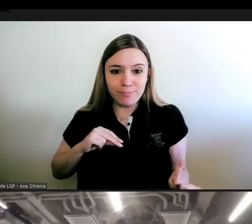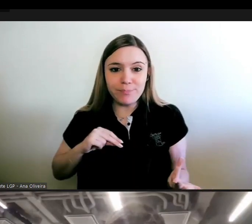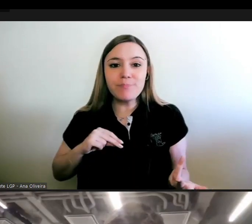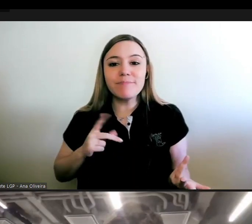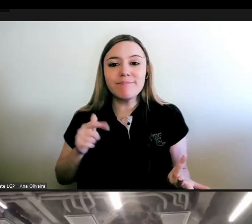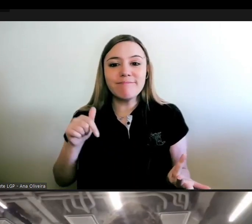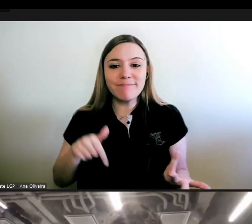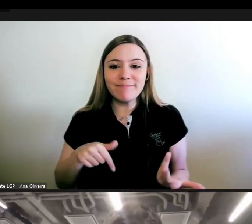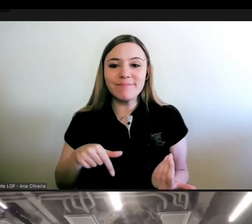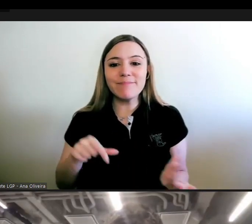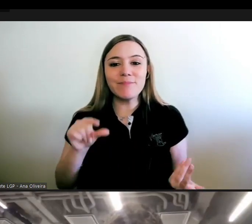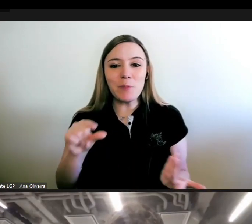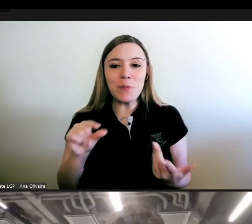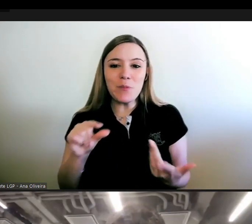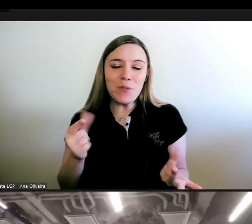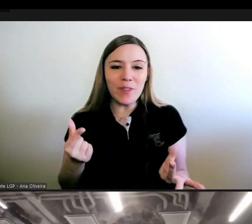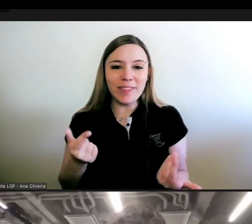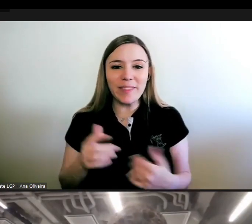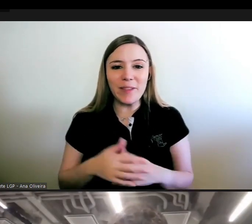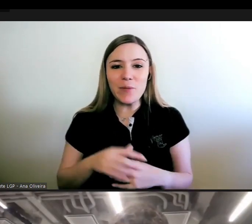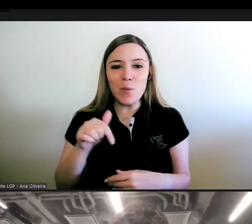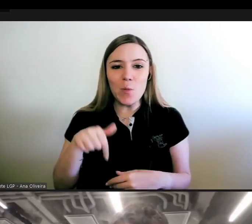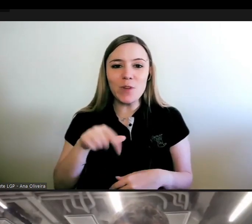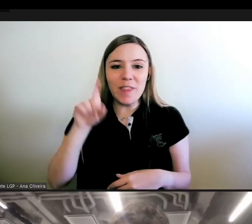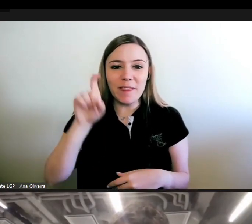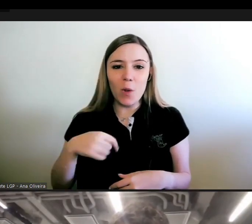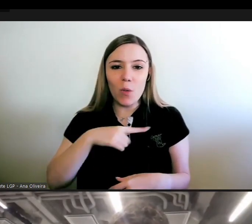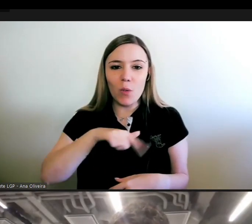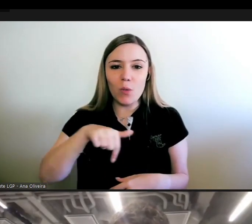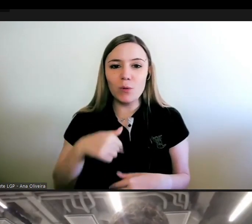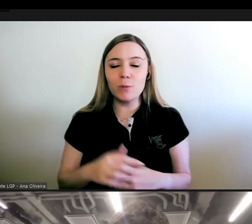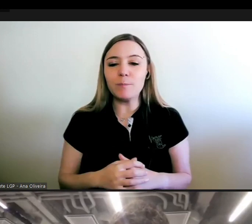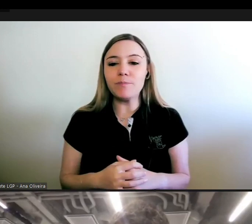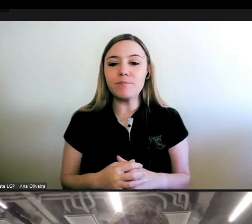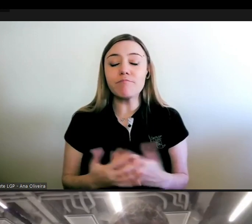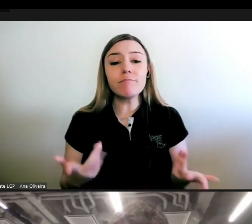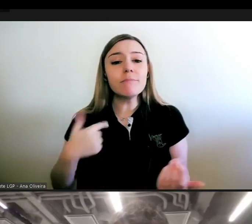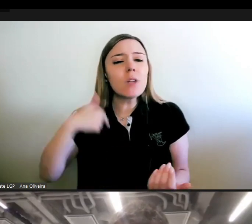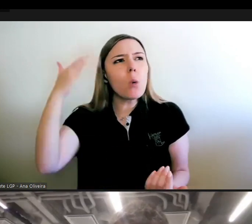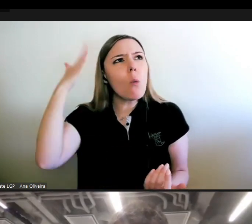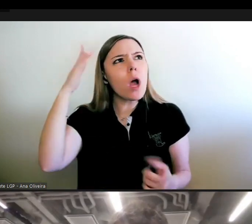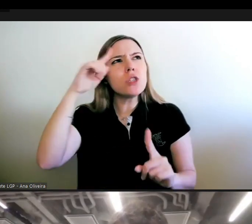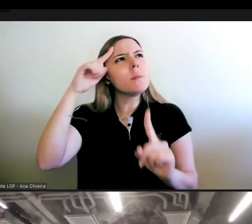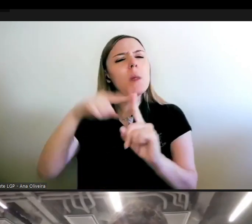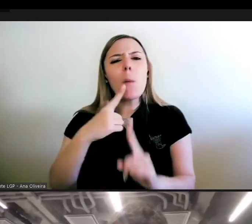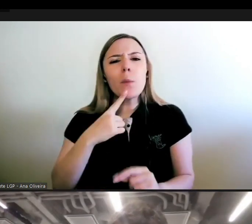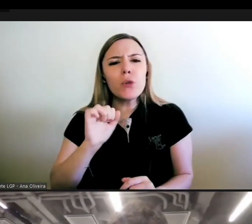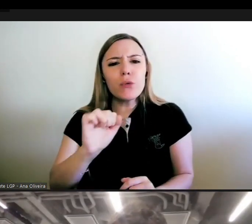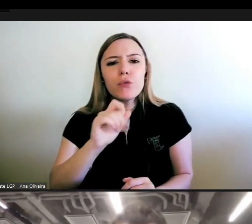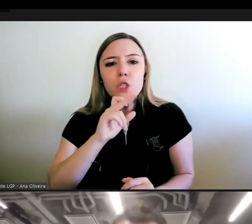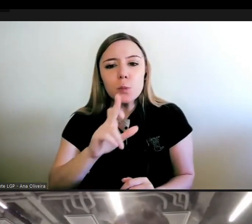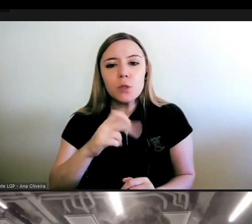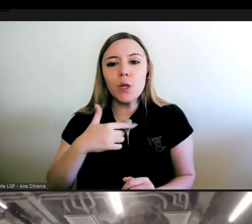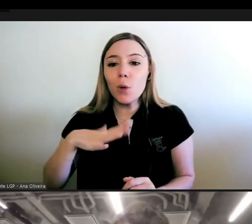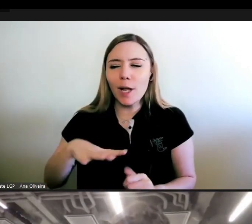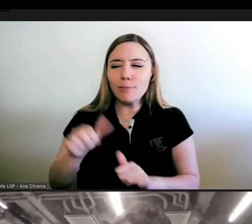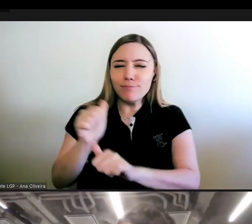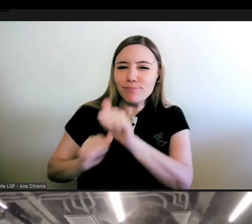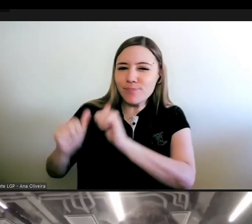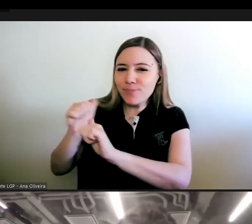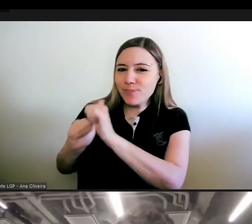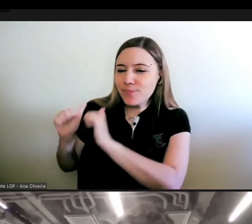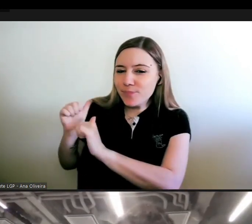este bocadinho do nosso dia. Eu acho que, para responder à sua pergunta, deixe-me só voltar um bocadinho